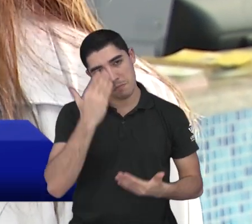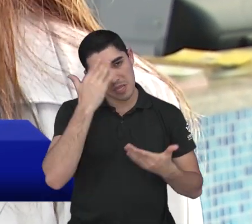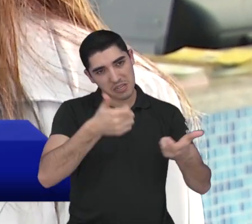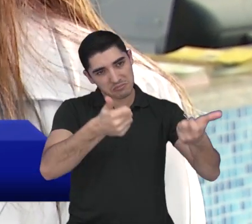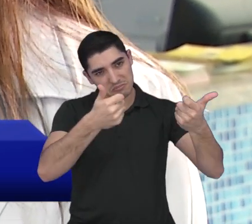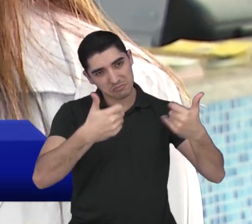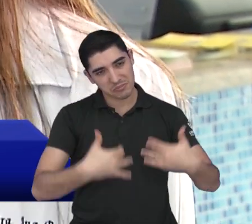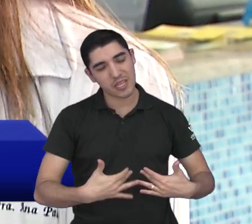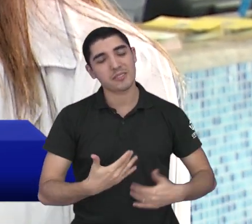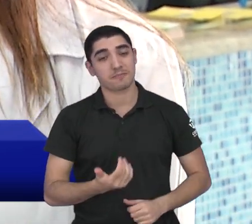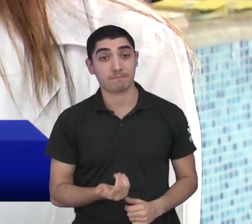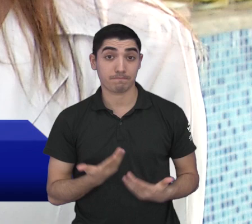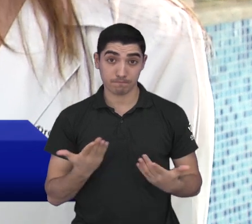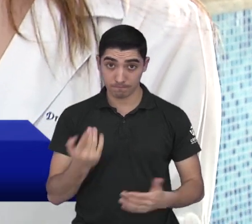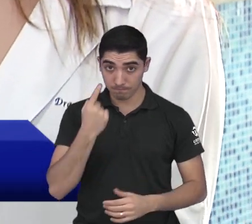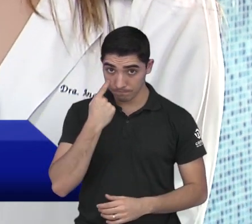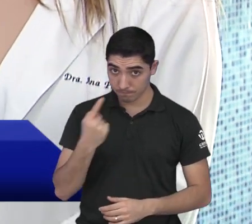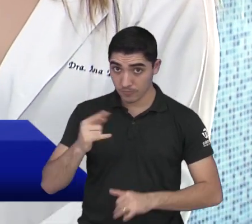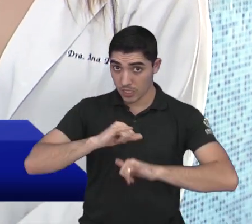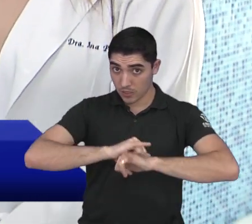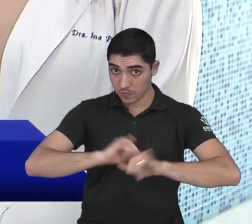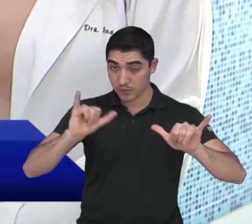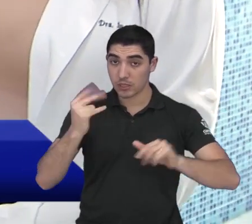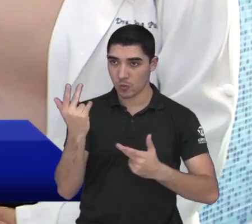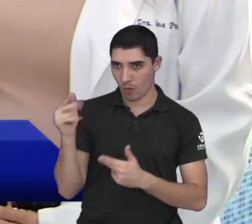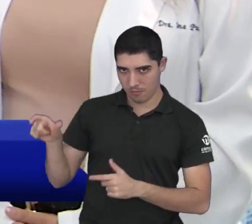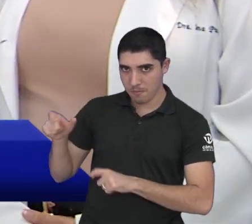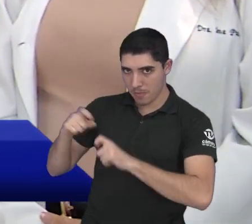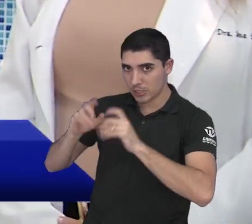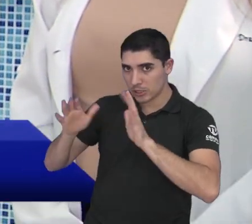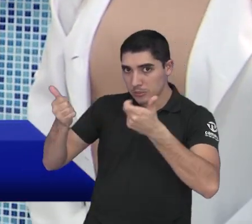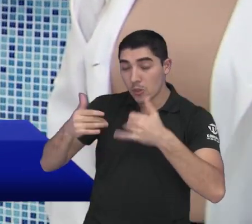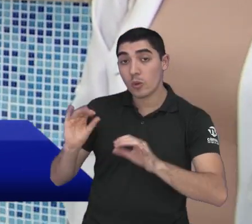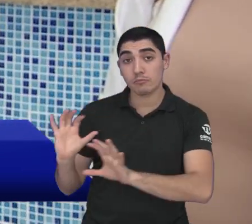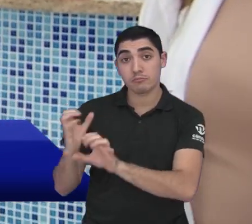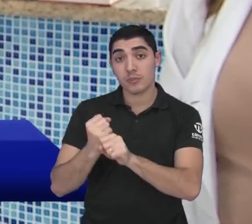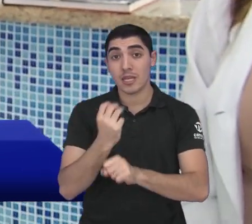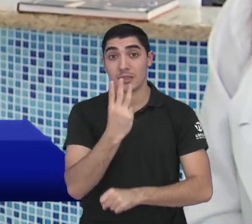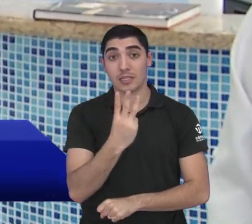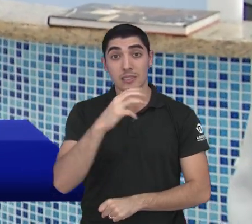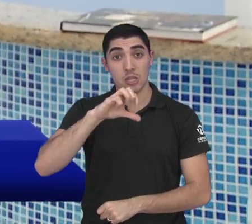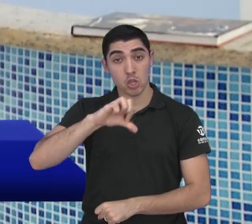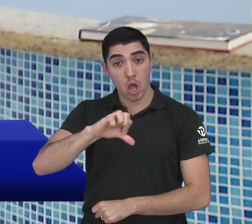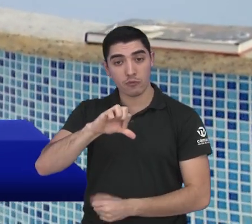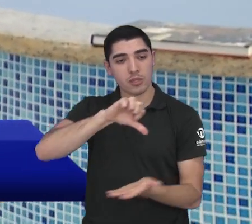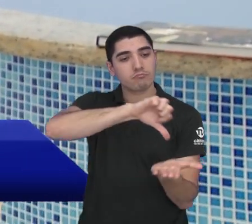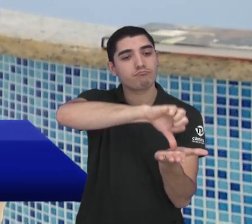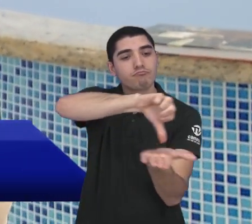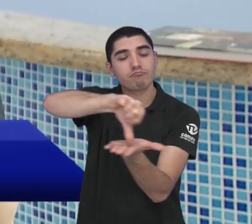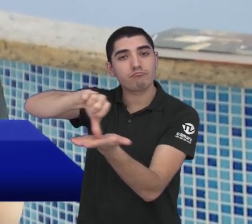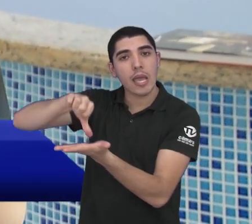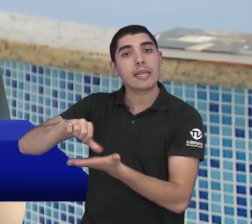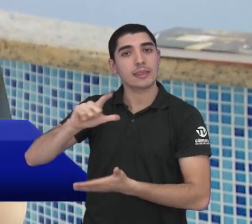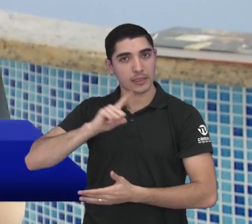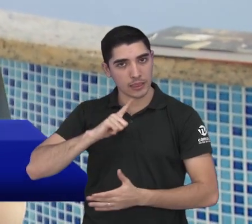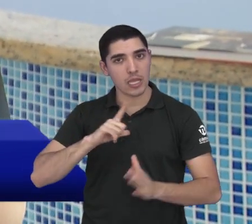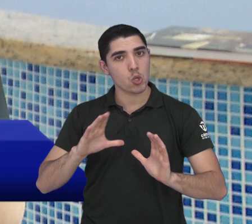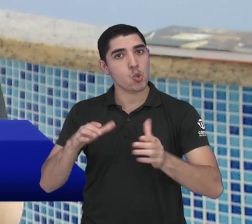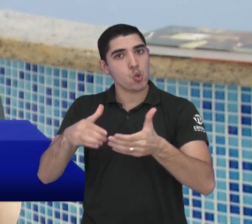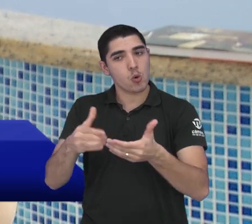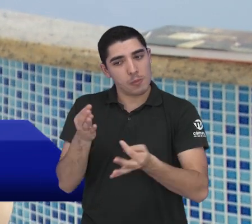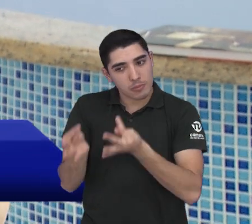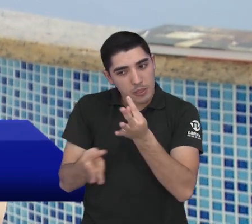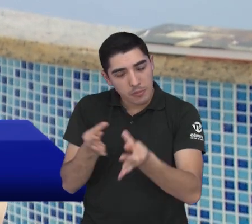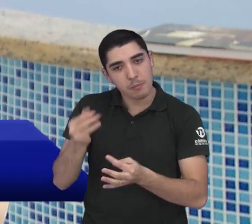SUS. Perfeito, doutora. Muito obrigada pelo esclarecimento. Então, Guerra, só para reforçar, como a doutora disse, são 39 pontos na